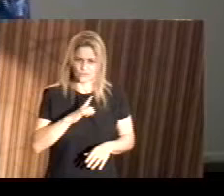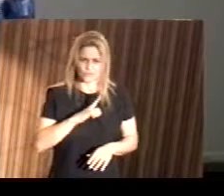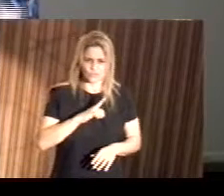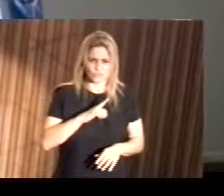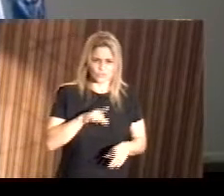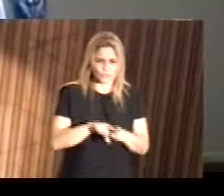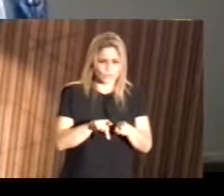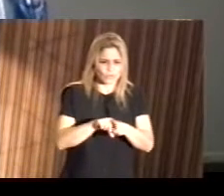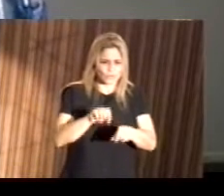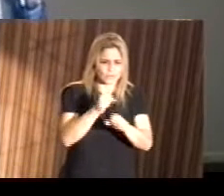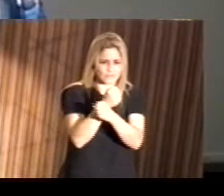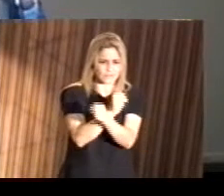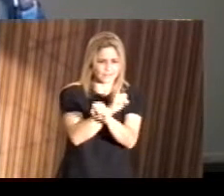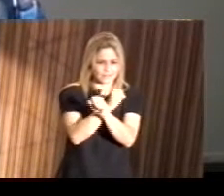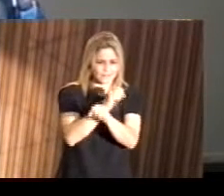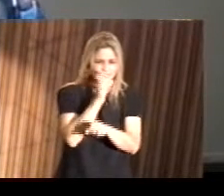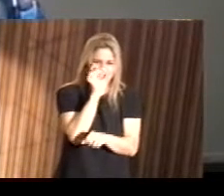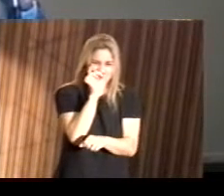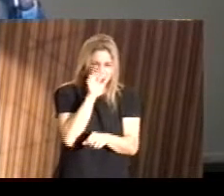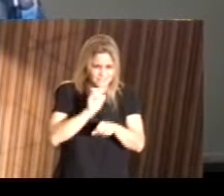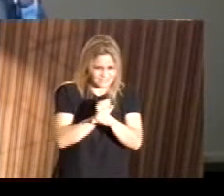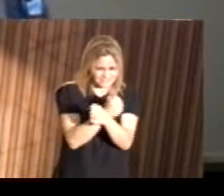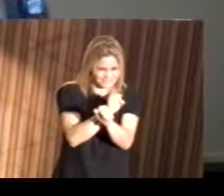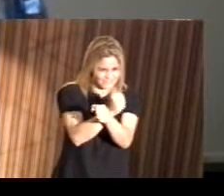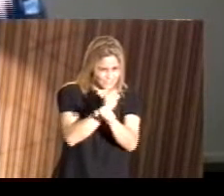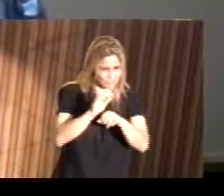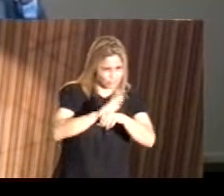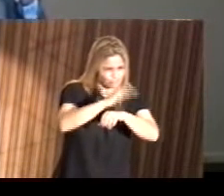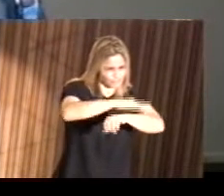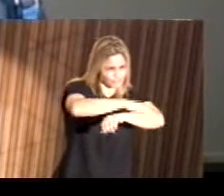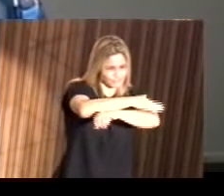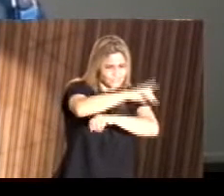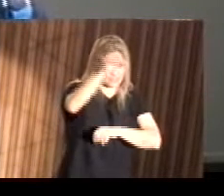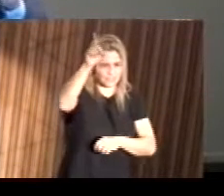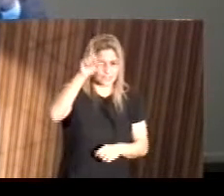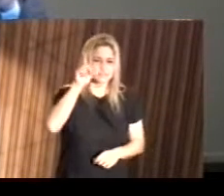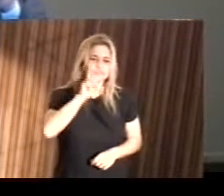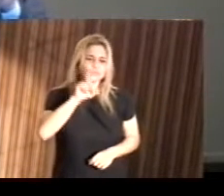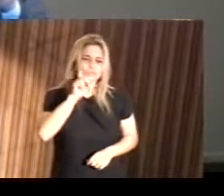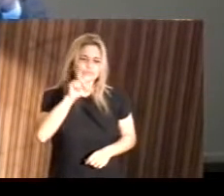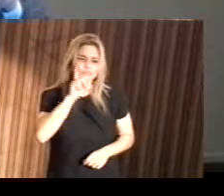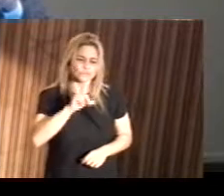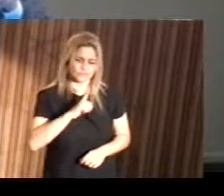de gafanhotos em Minnesota, nos Estados Unidos.